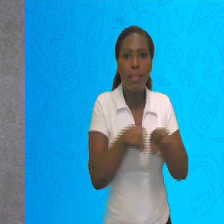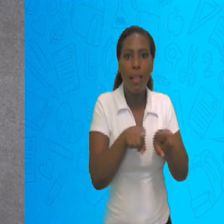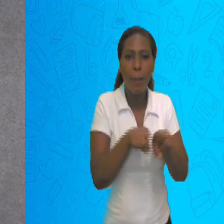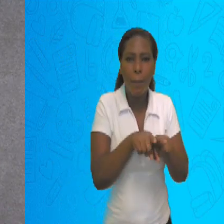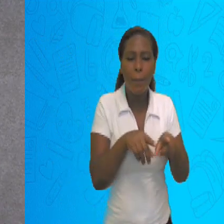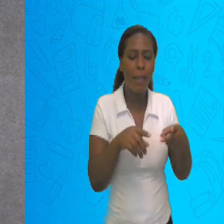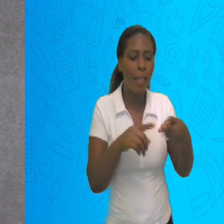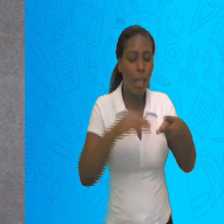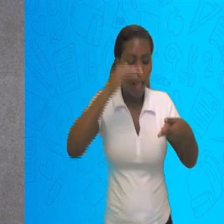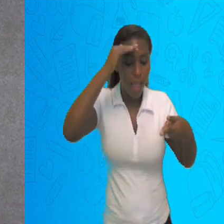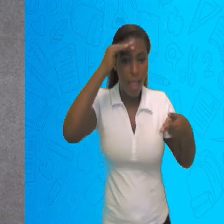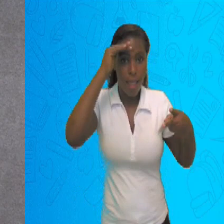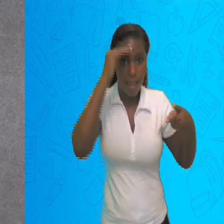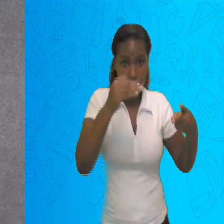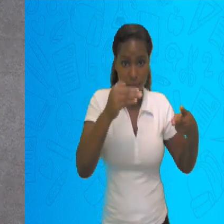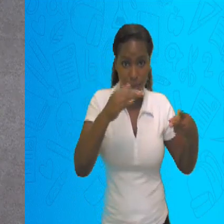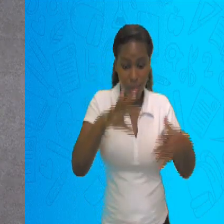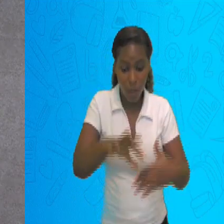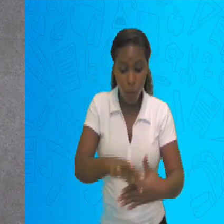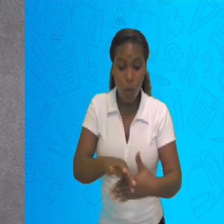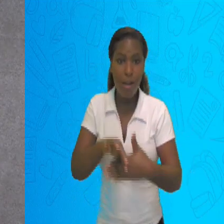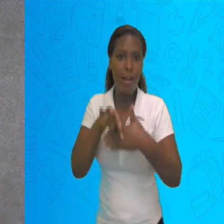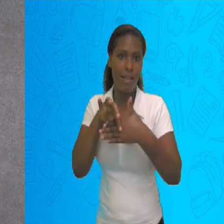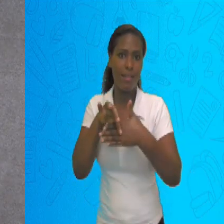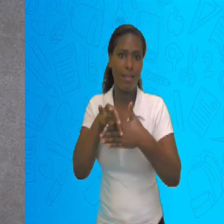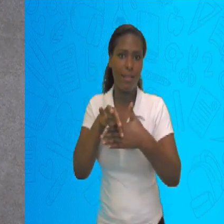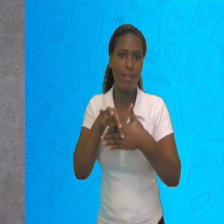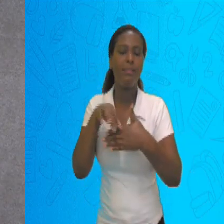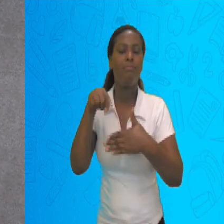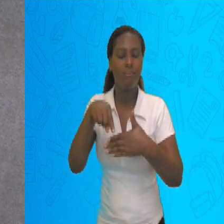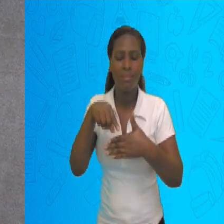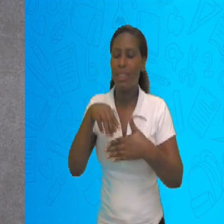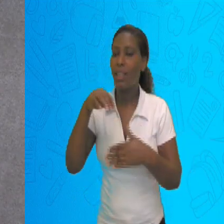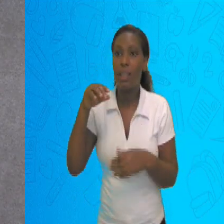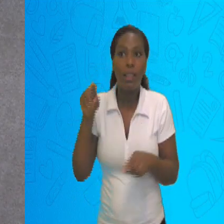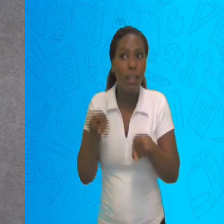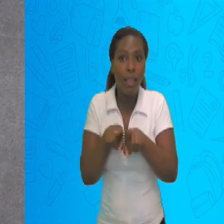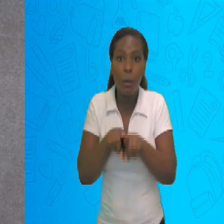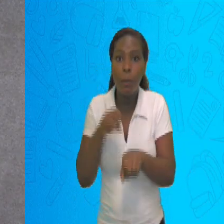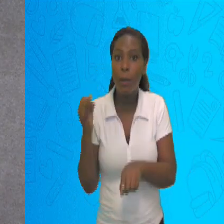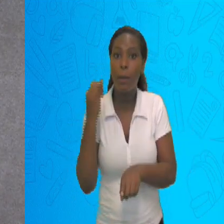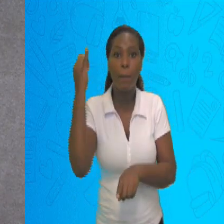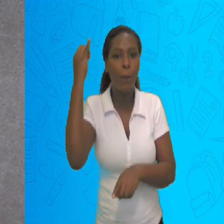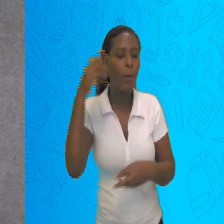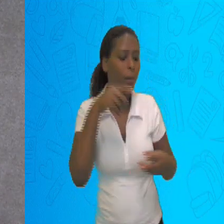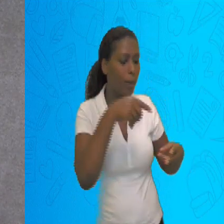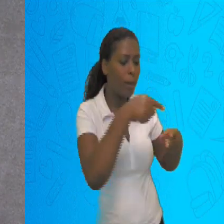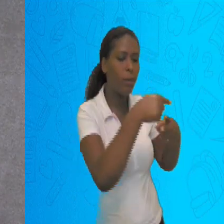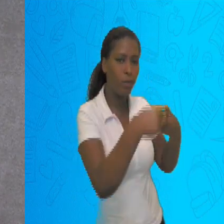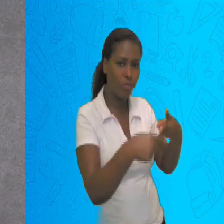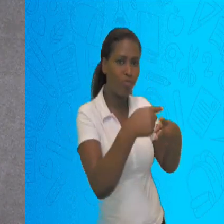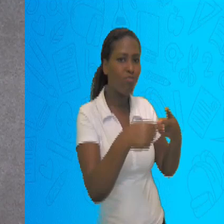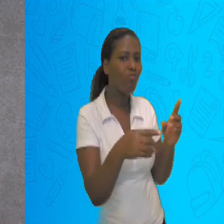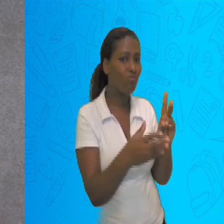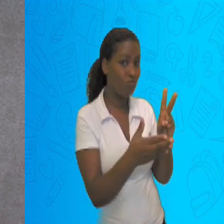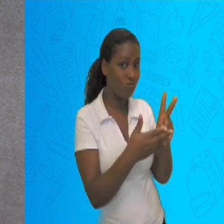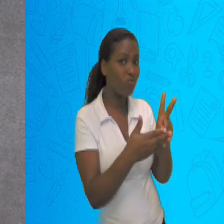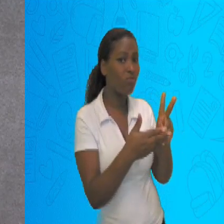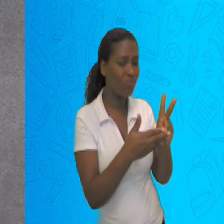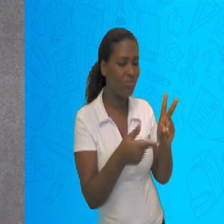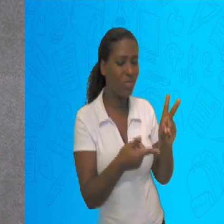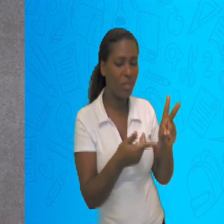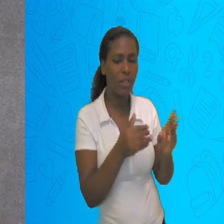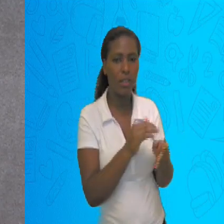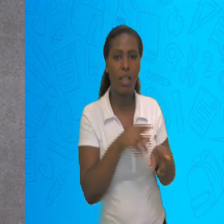dos anciãos também é um fator muito importante na vivência social dos indígenas. E ainda